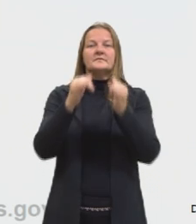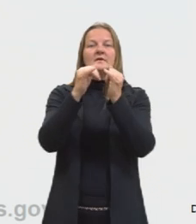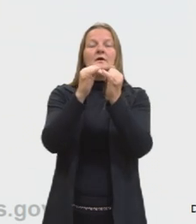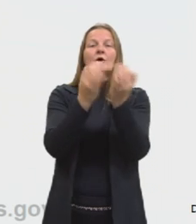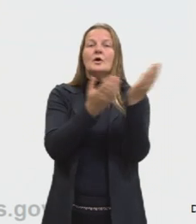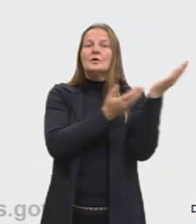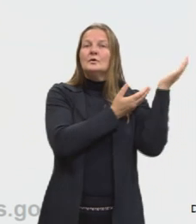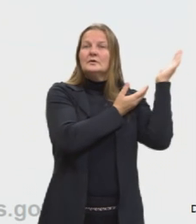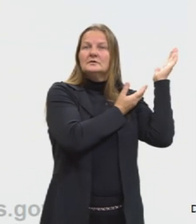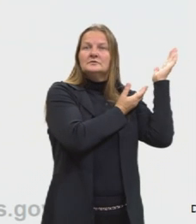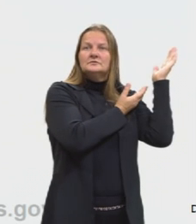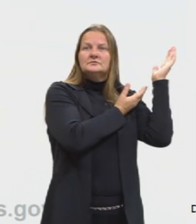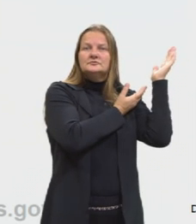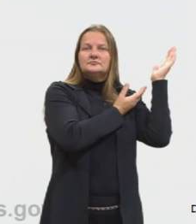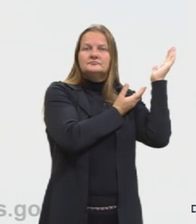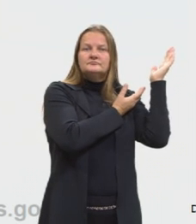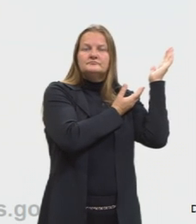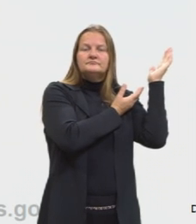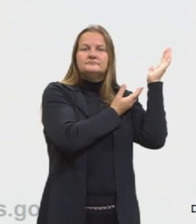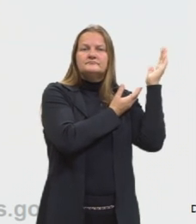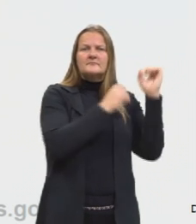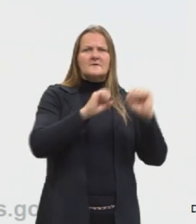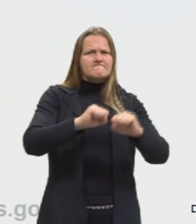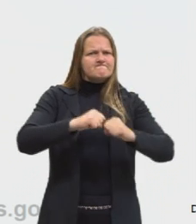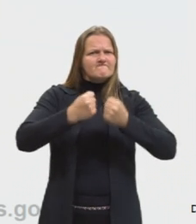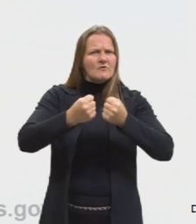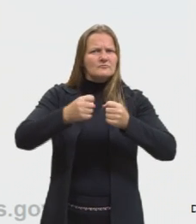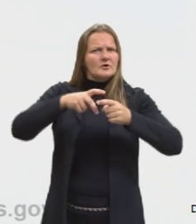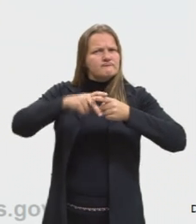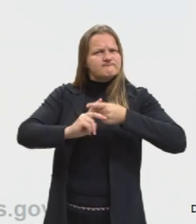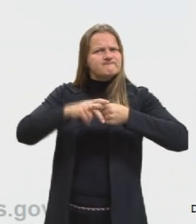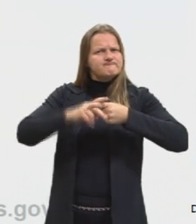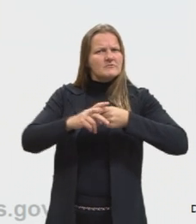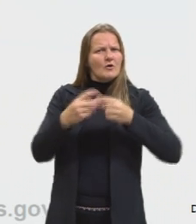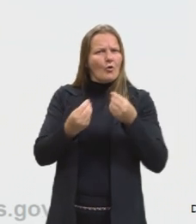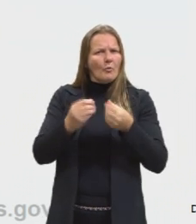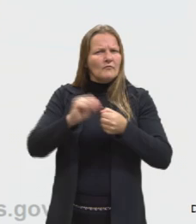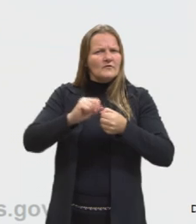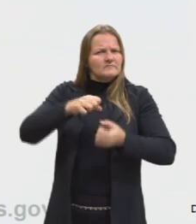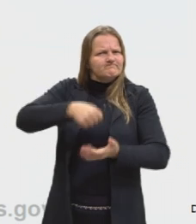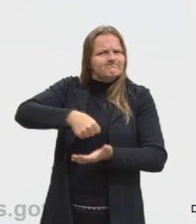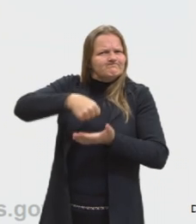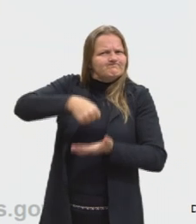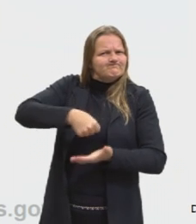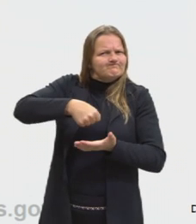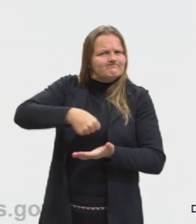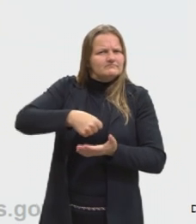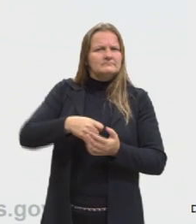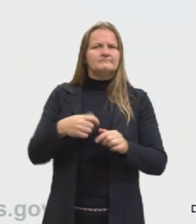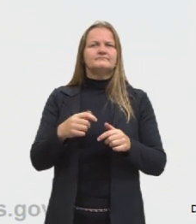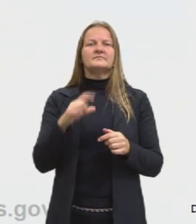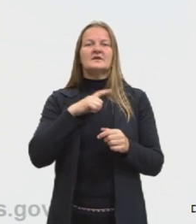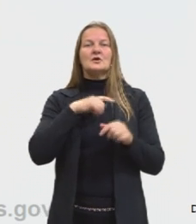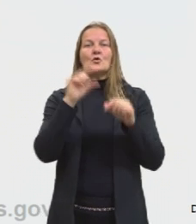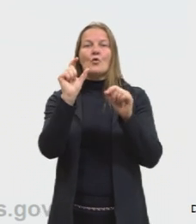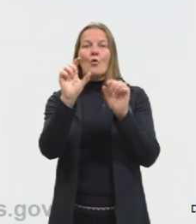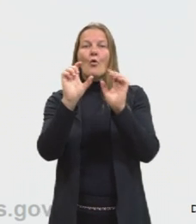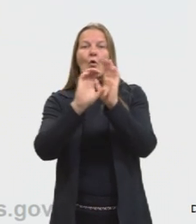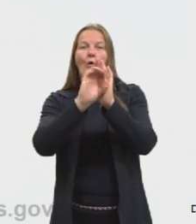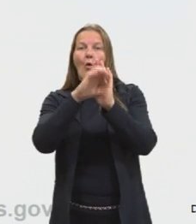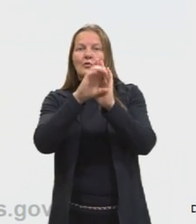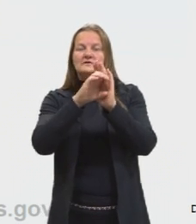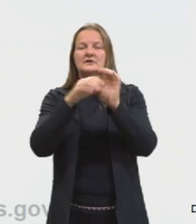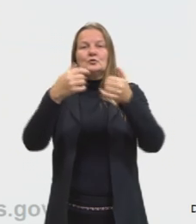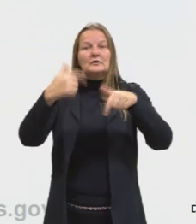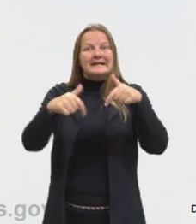mecânica é a energia torna um objeto capaz de realizar trabalho então vejam que os conceitos de trabalho e energia estão